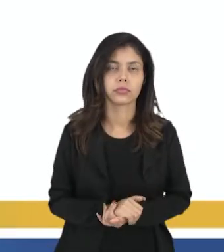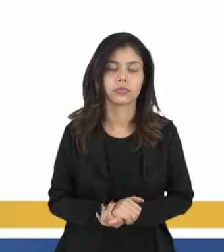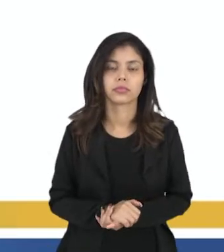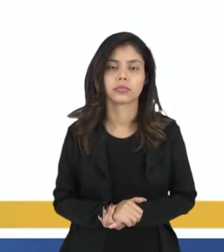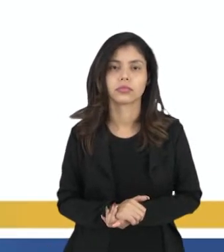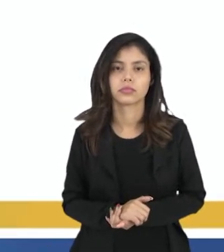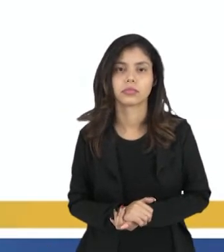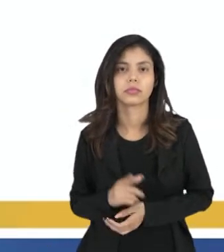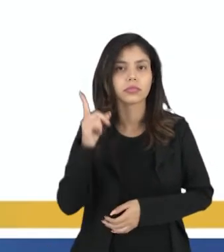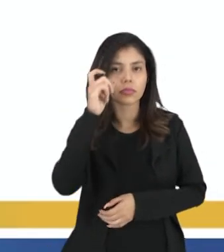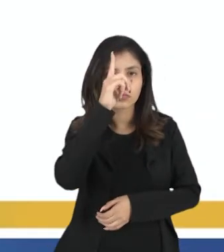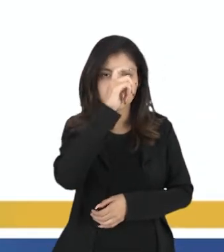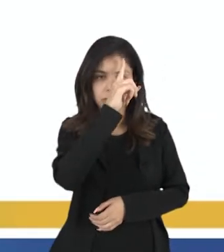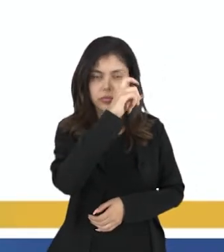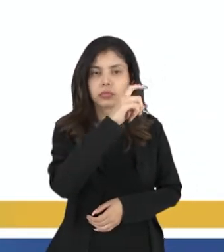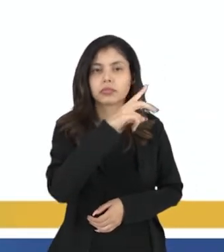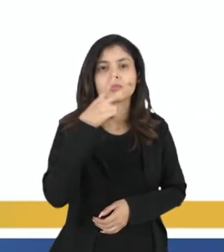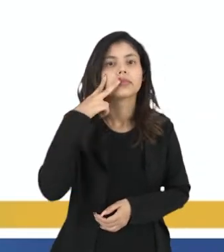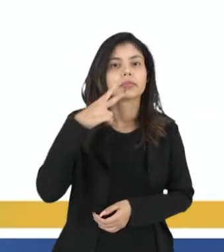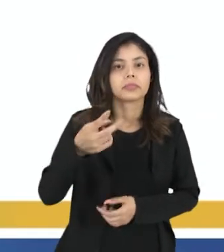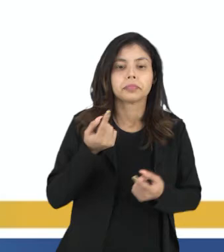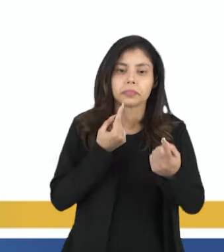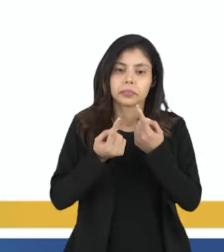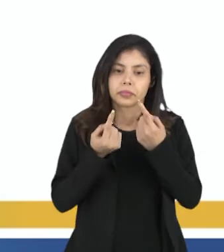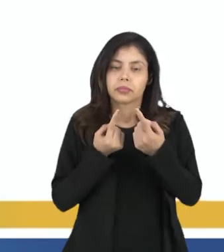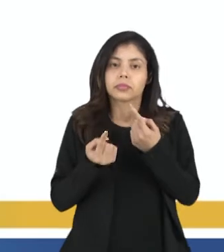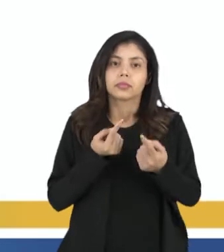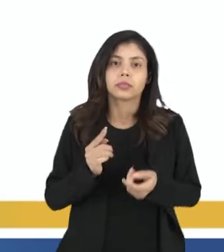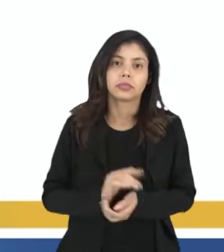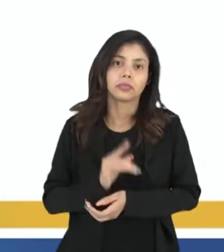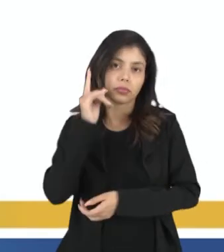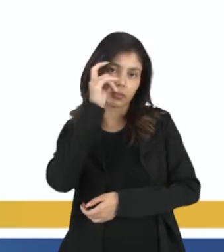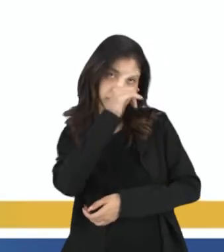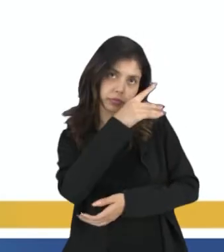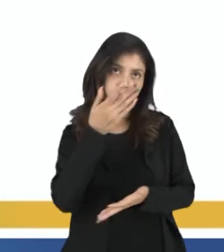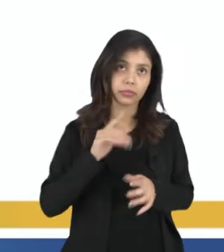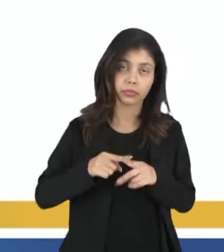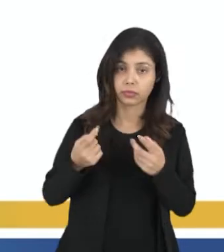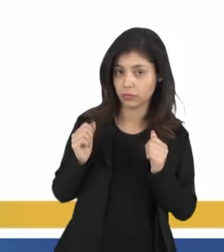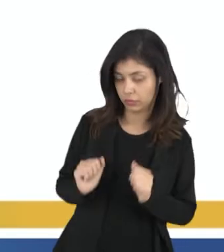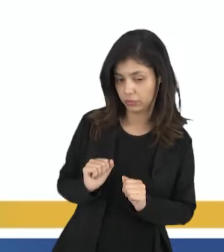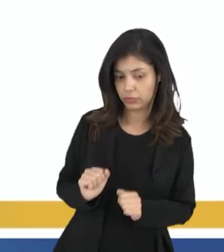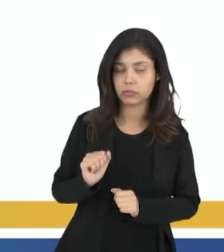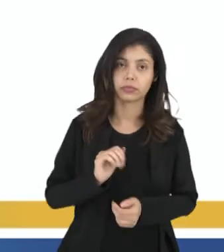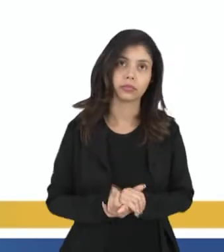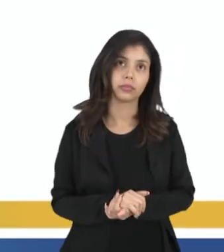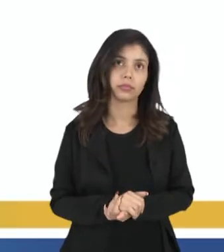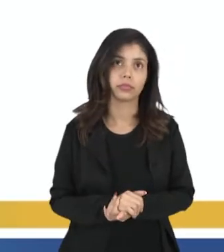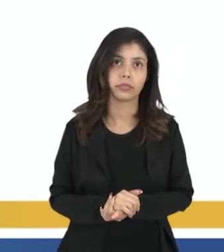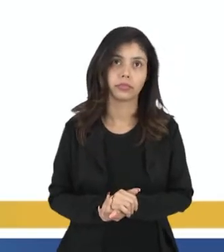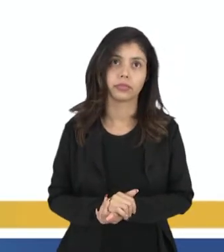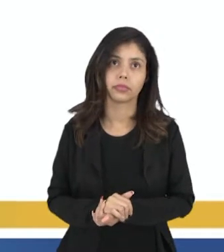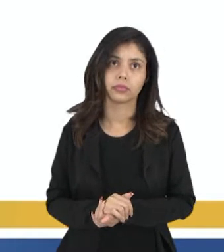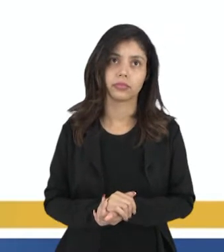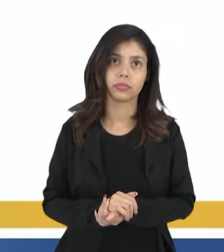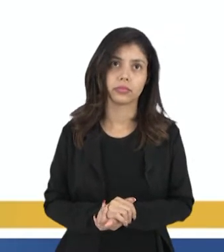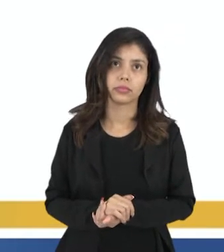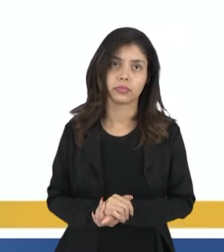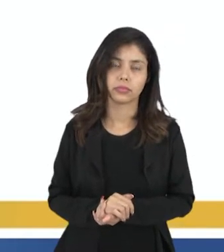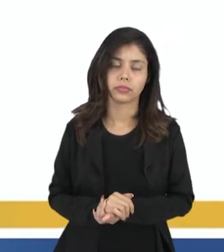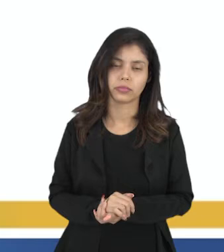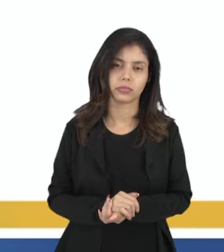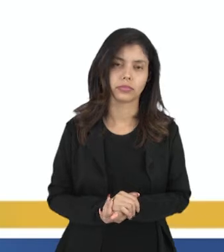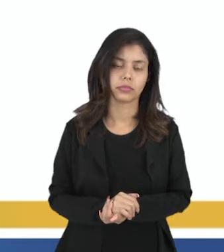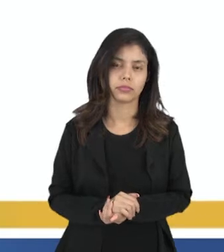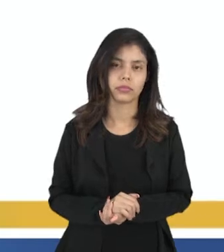Estado. Dificilmente a gente vai ver esse debate, né? Dificilmente, mas pode ser a nossa certa. Vamos deixar